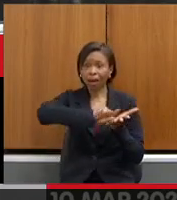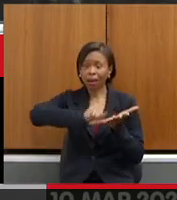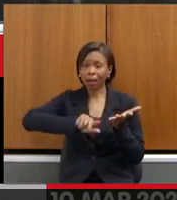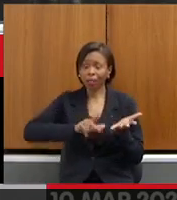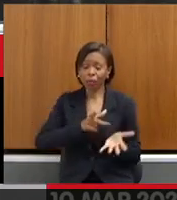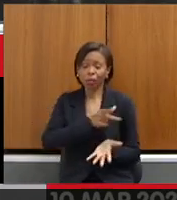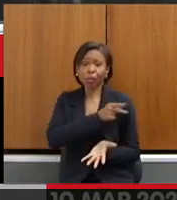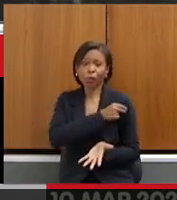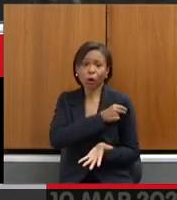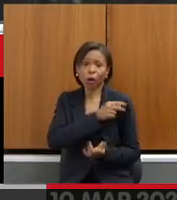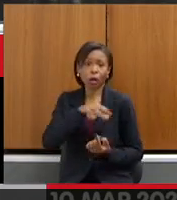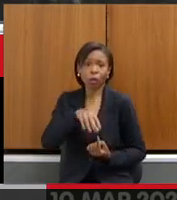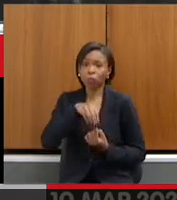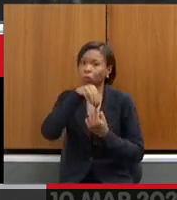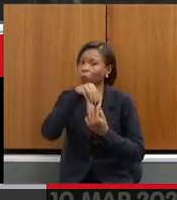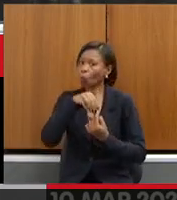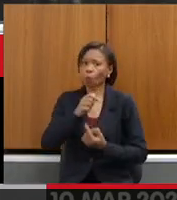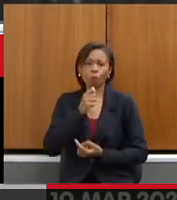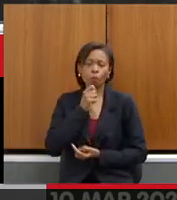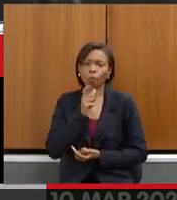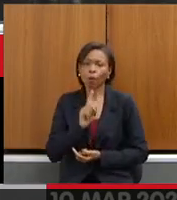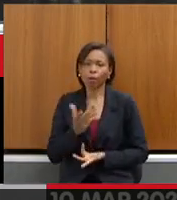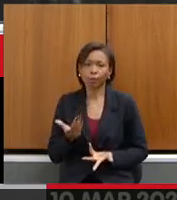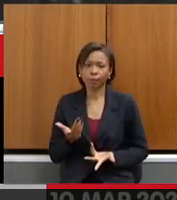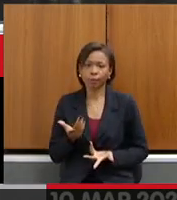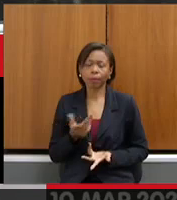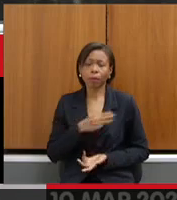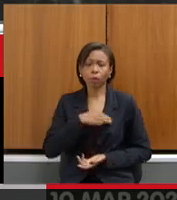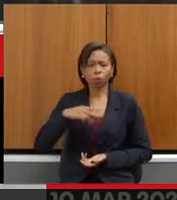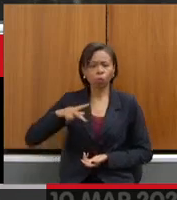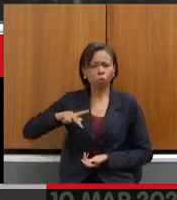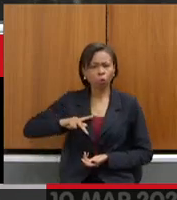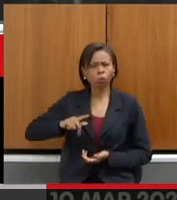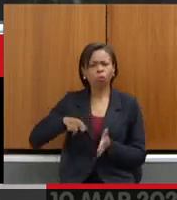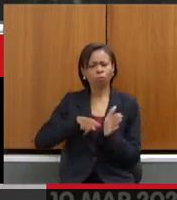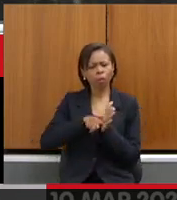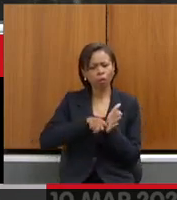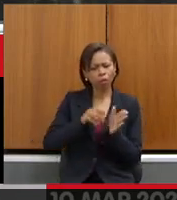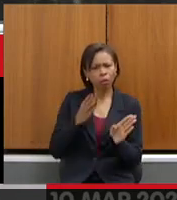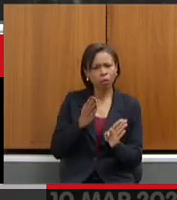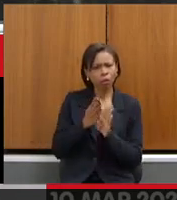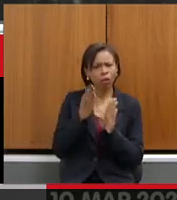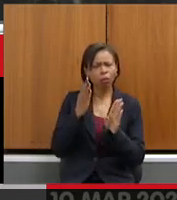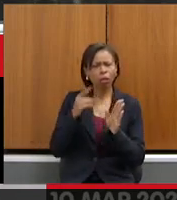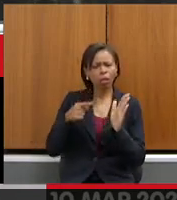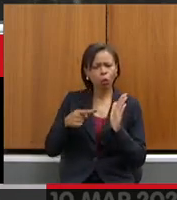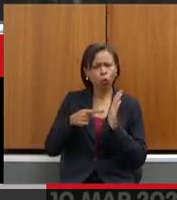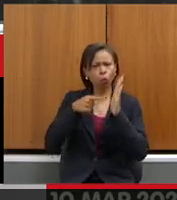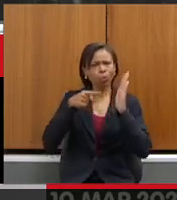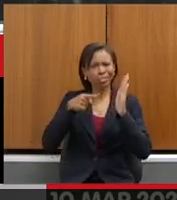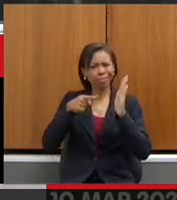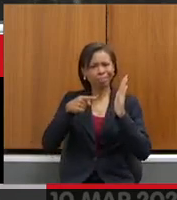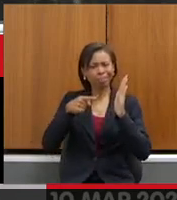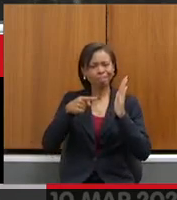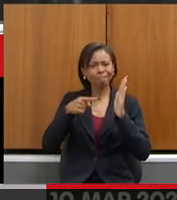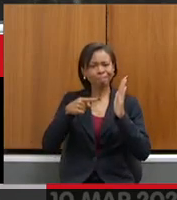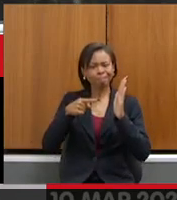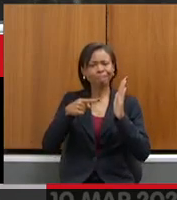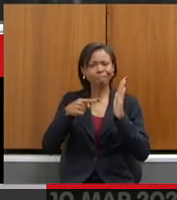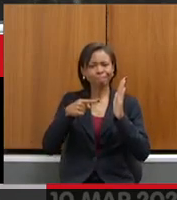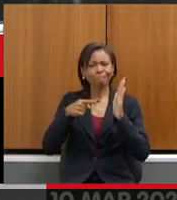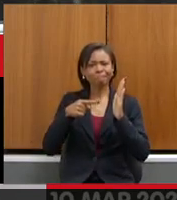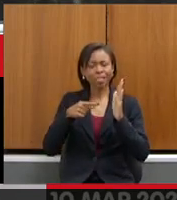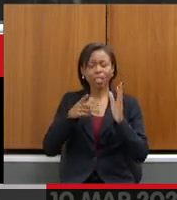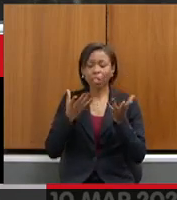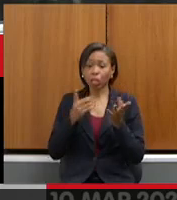Ministério Público investiga denúncia de irregularidade em Minas Gerais com servidores da Secretaria de Estado hoje está estampado na capa do